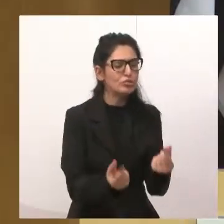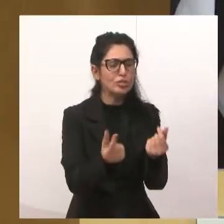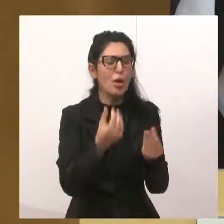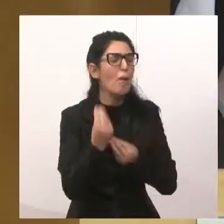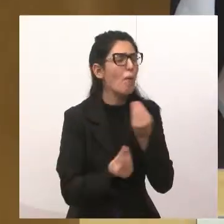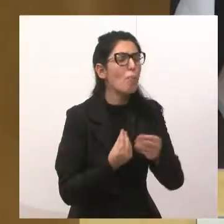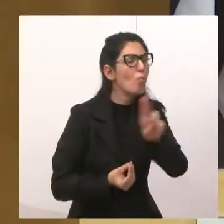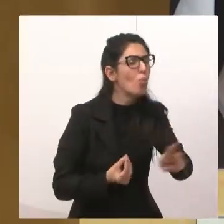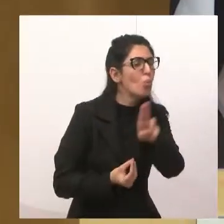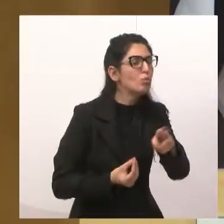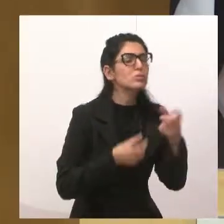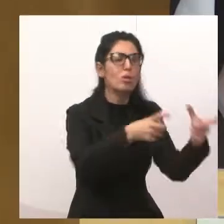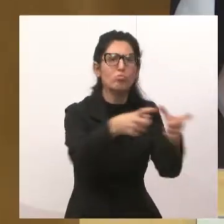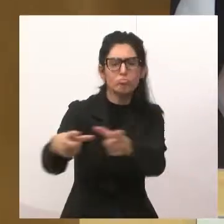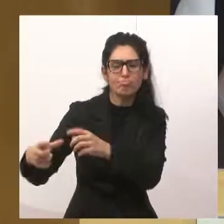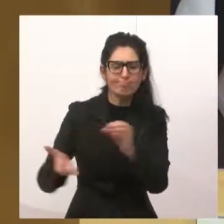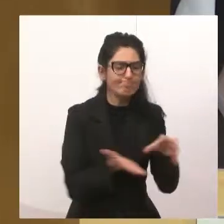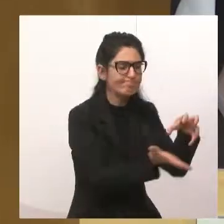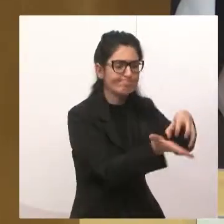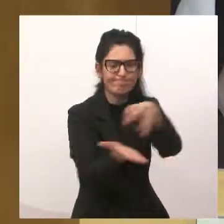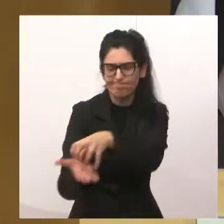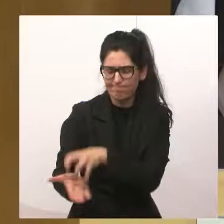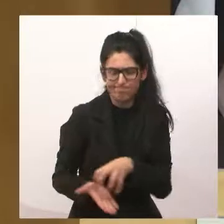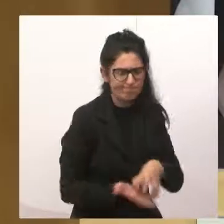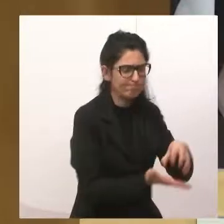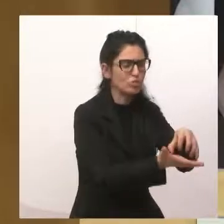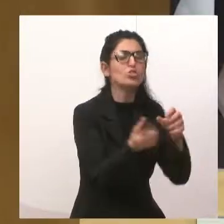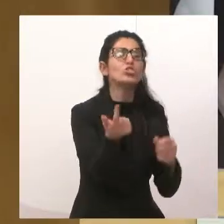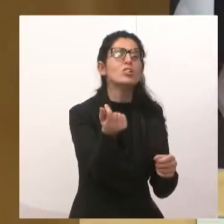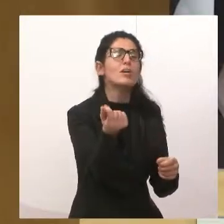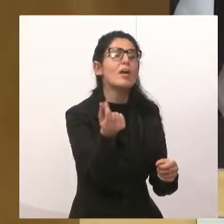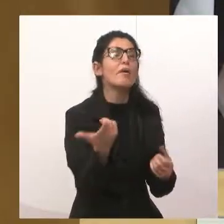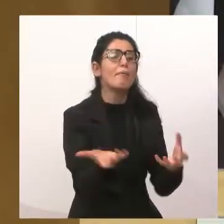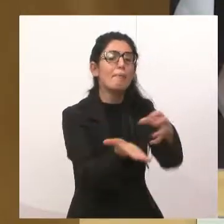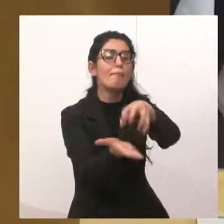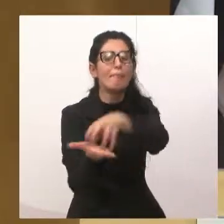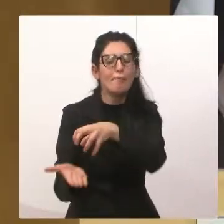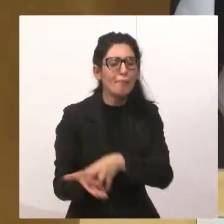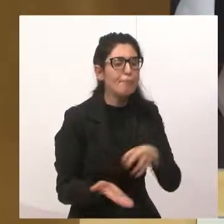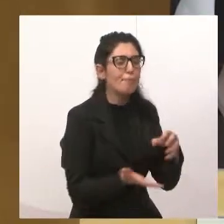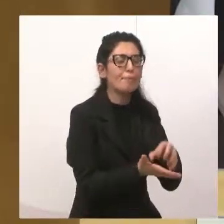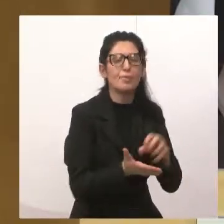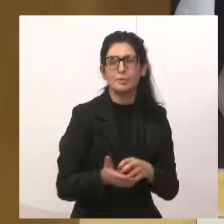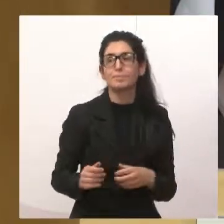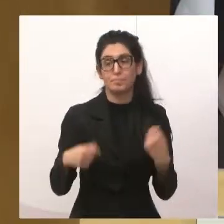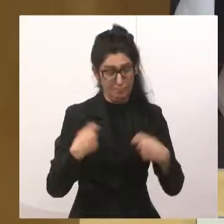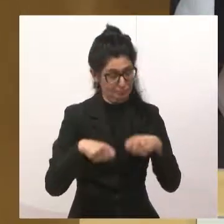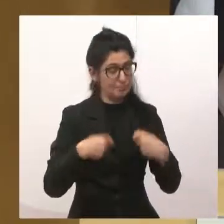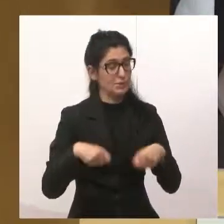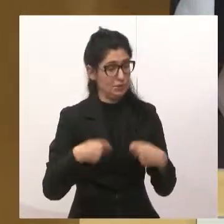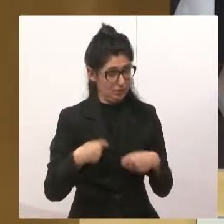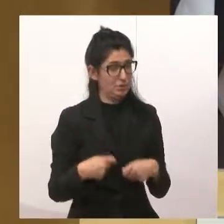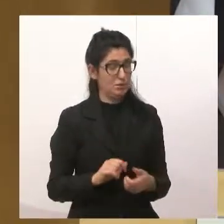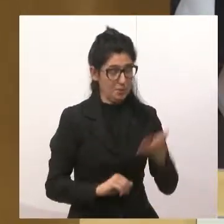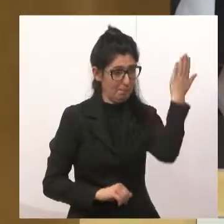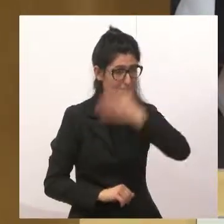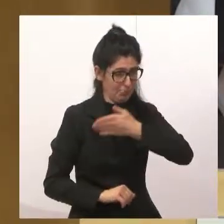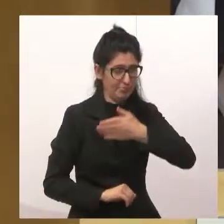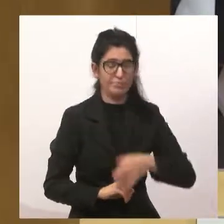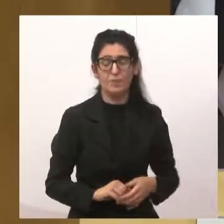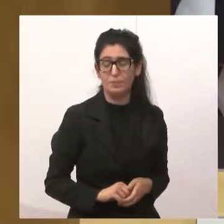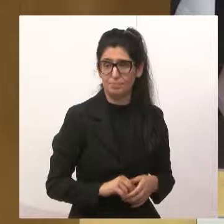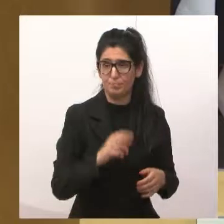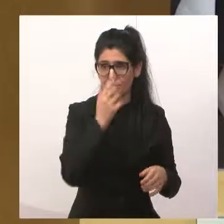que esse legislativo aqui cumpra esse papel fundamental que nós nessa legislatura criamos, né? Que é também